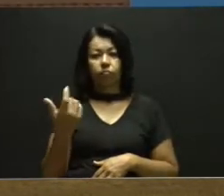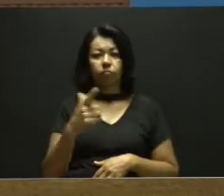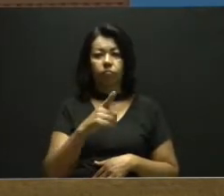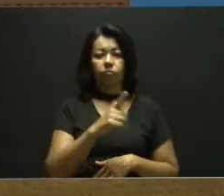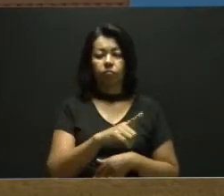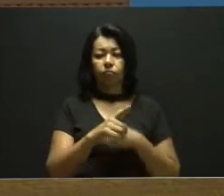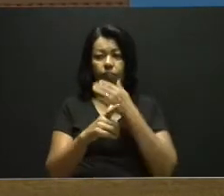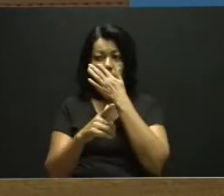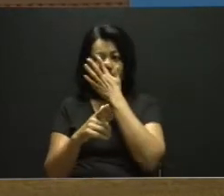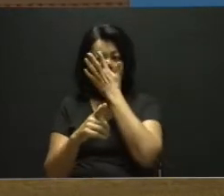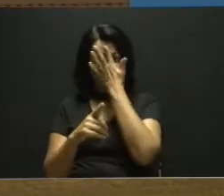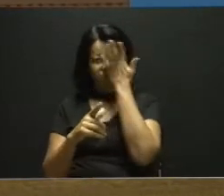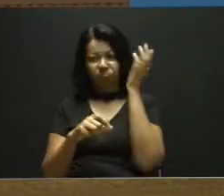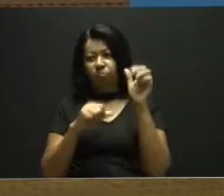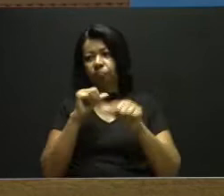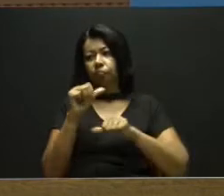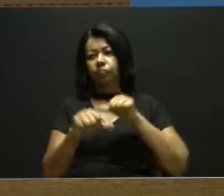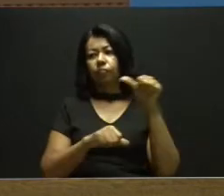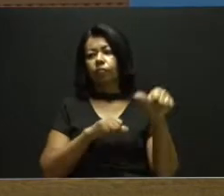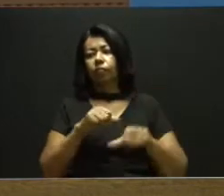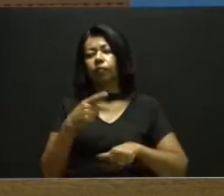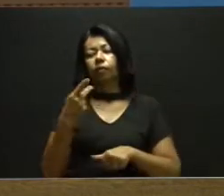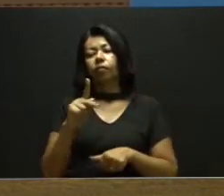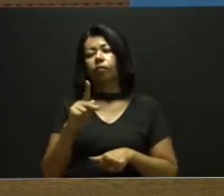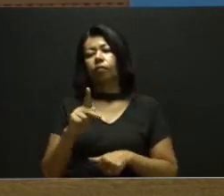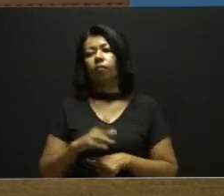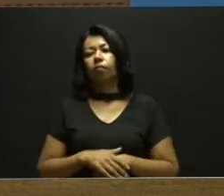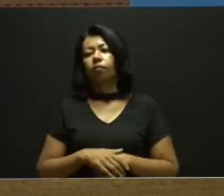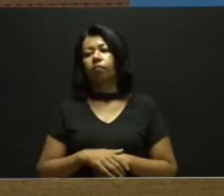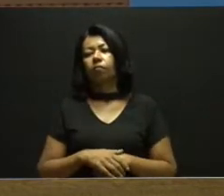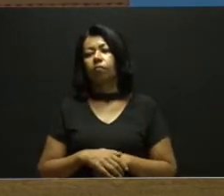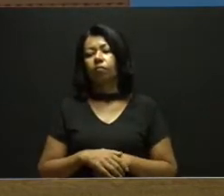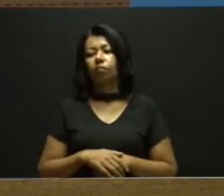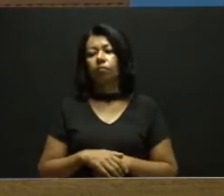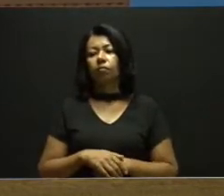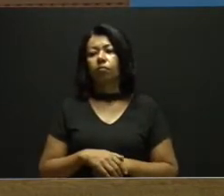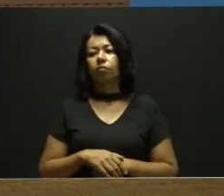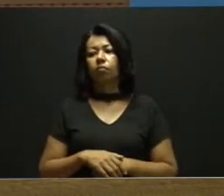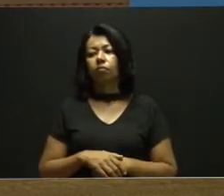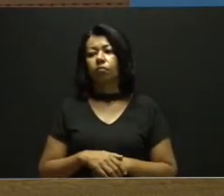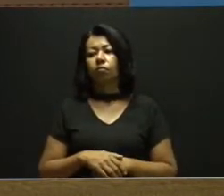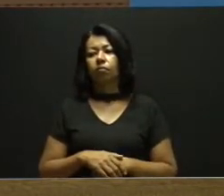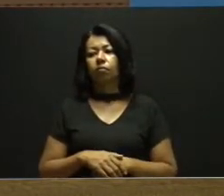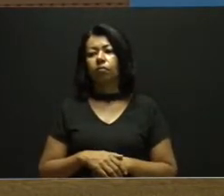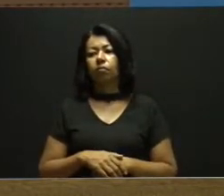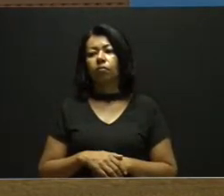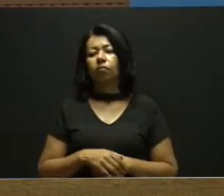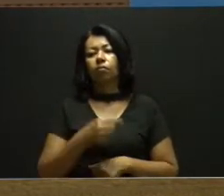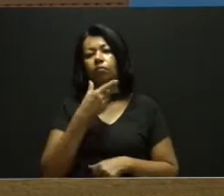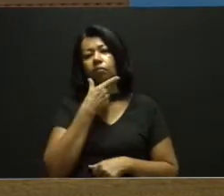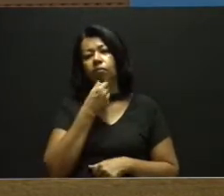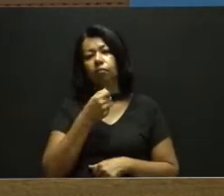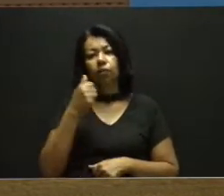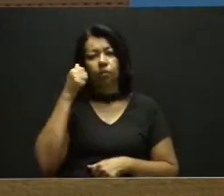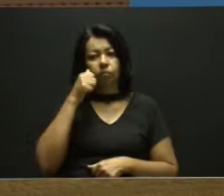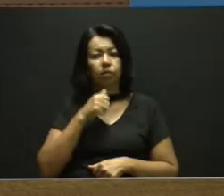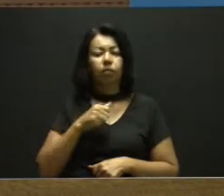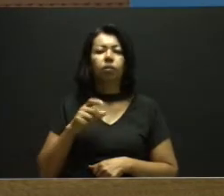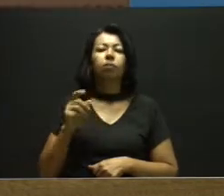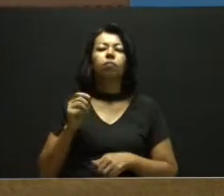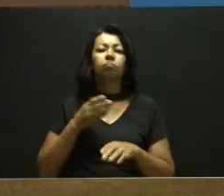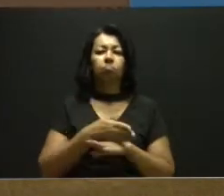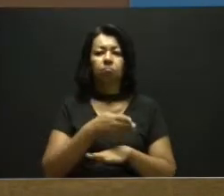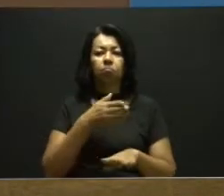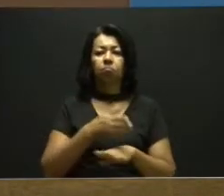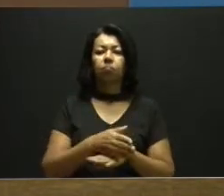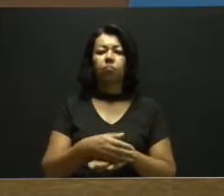e alterar os seus destinos esses e essas artistas fazem parte da minha